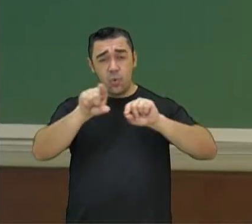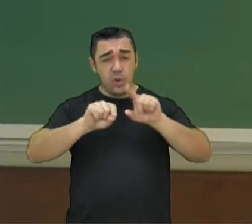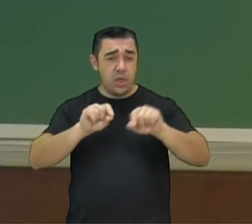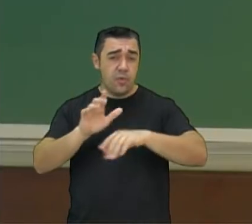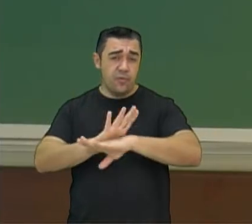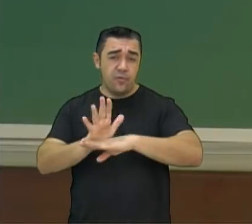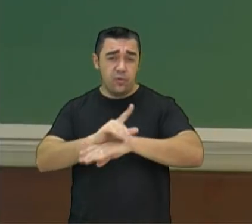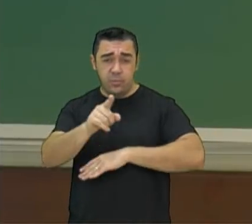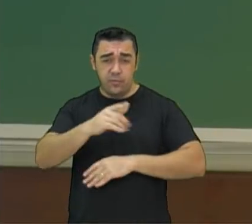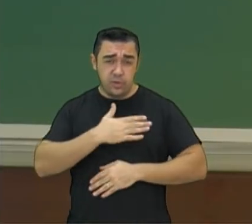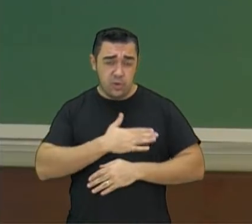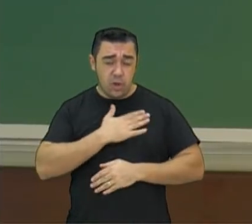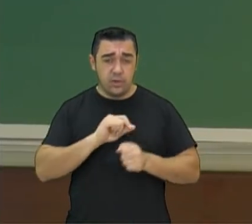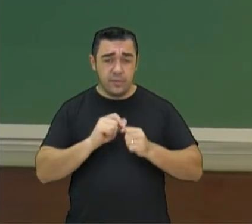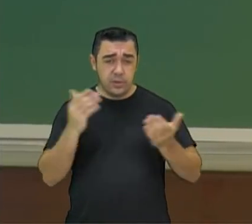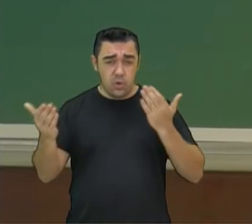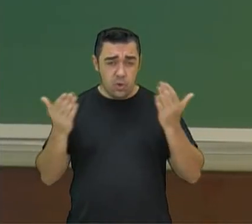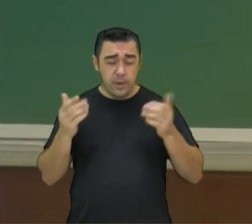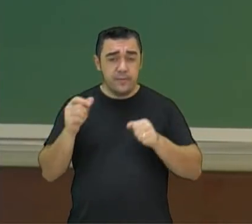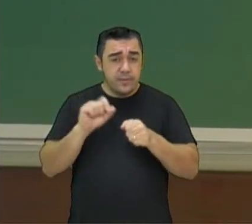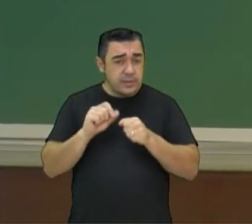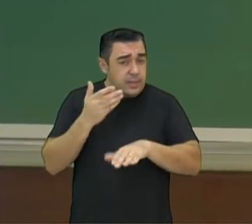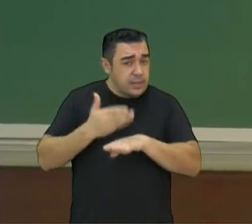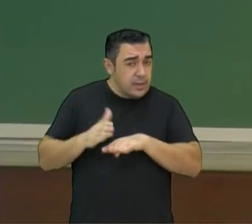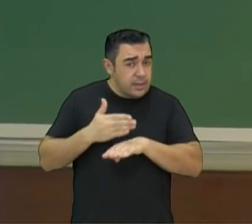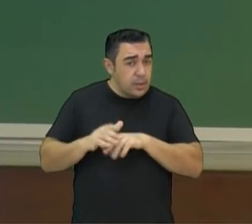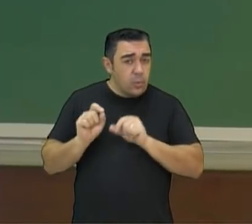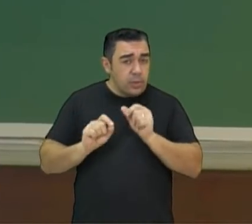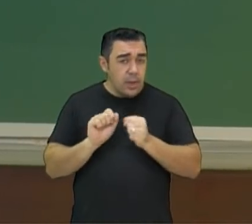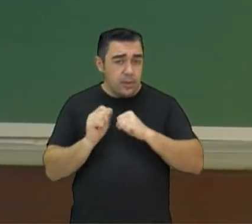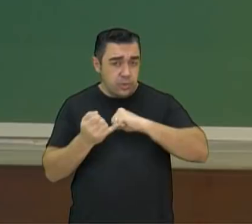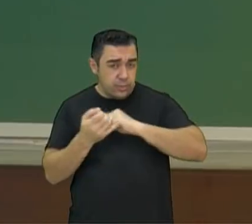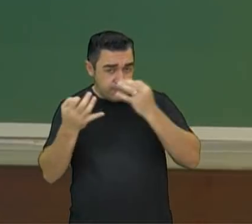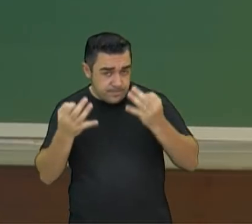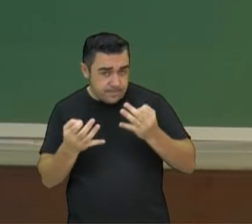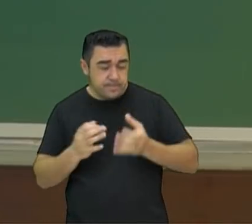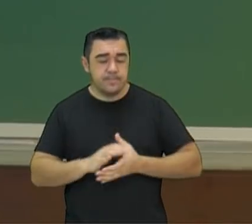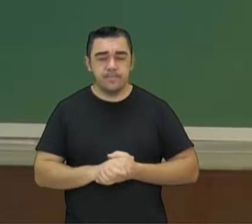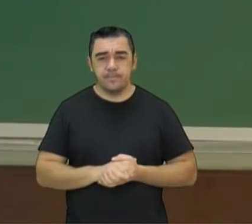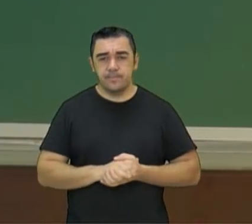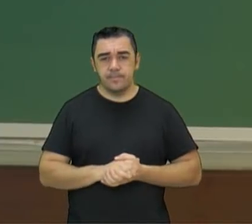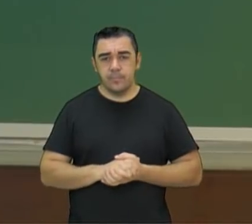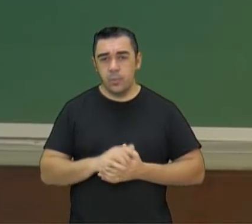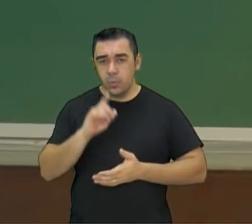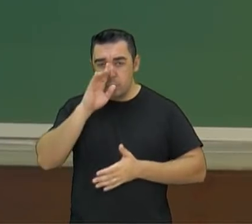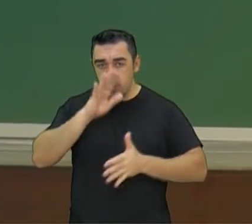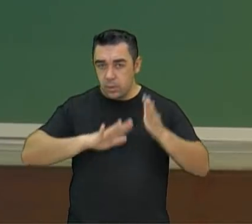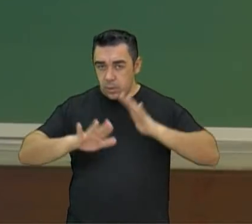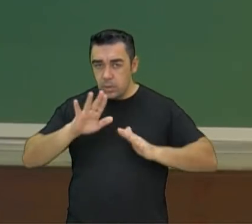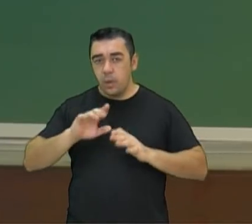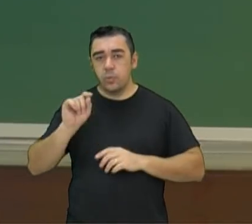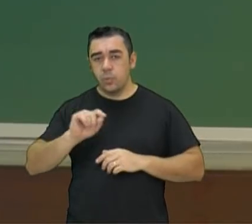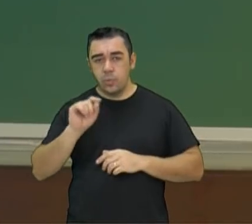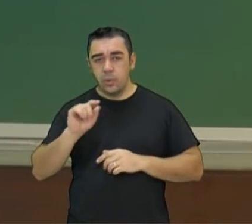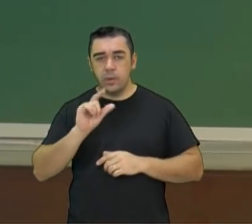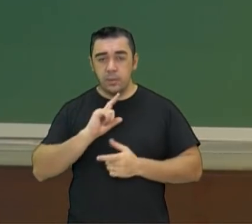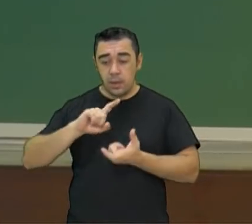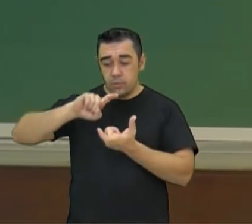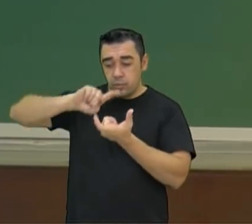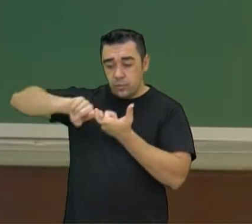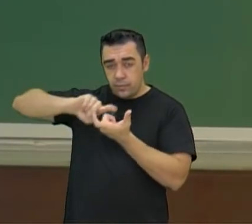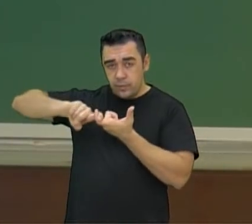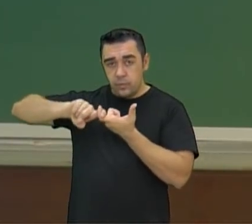para fazer aí o comparativo e treinar o grau dos adjetivos, certo? Então, só tomar cuidado com os sufixos para o